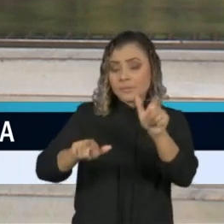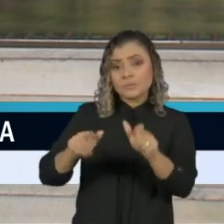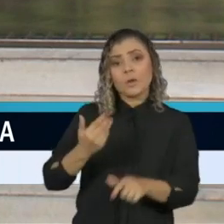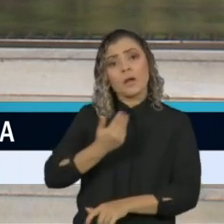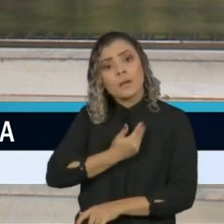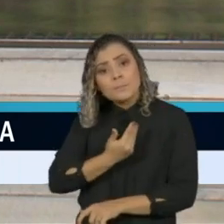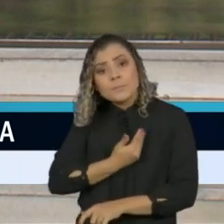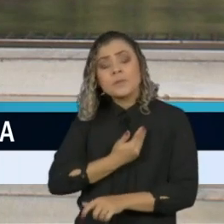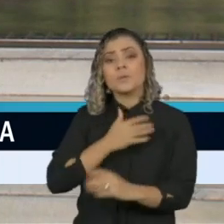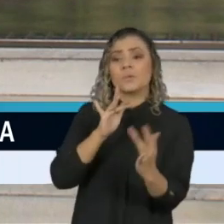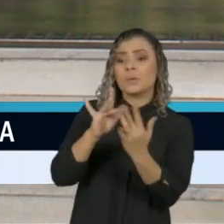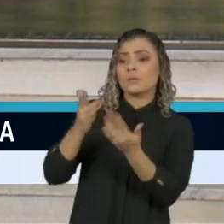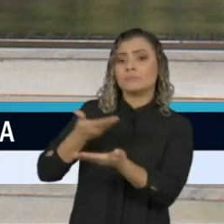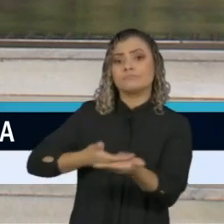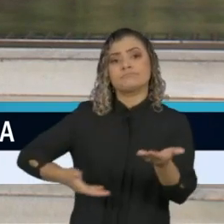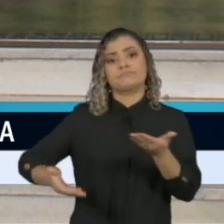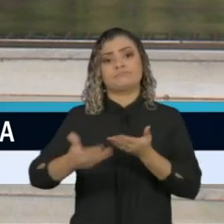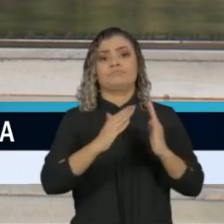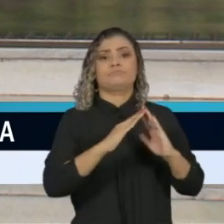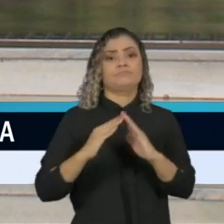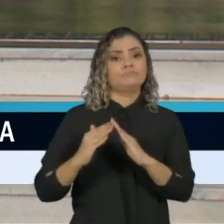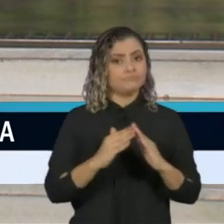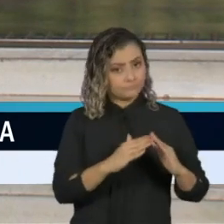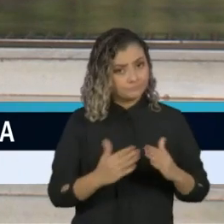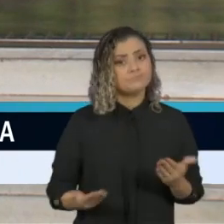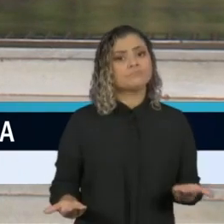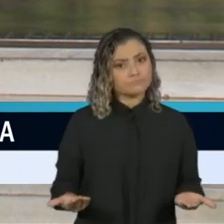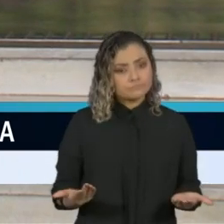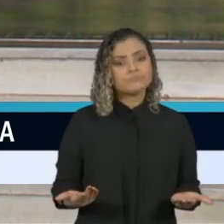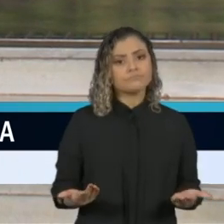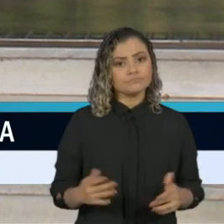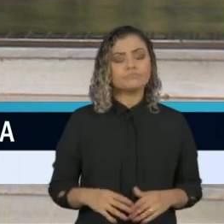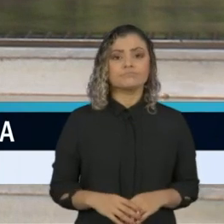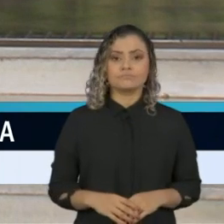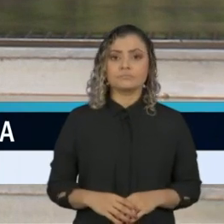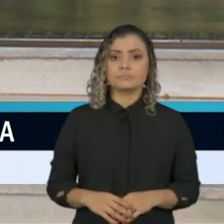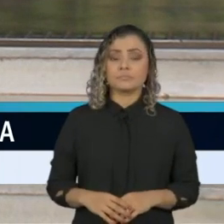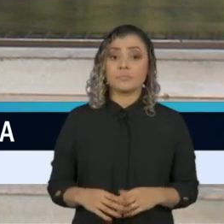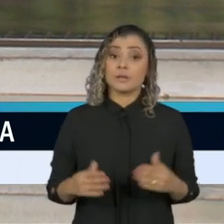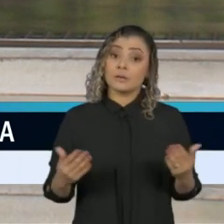parentes, a vida dos seus vizinhos e de outras pessoas.